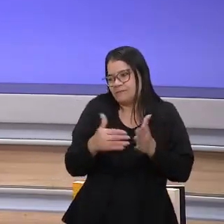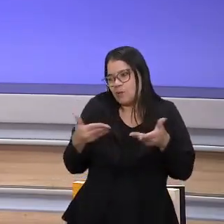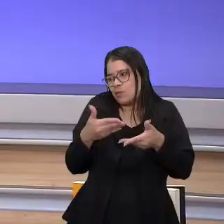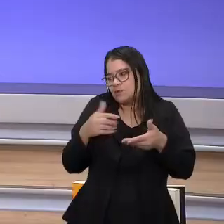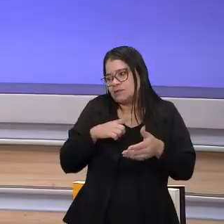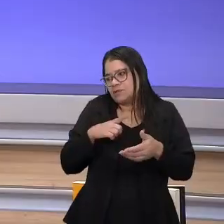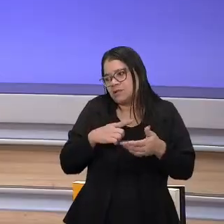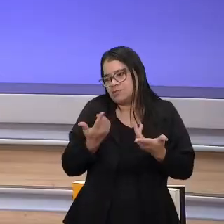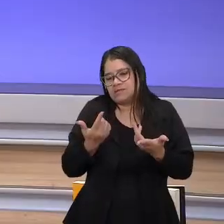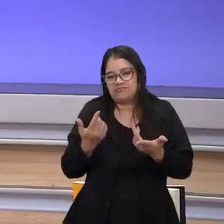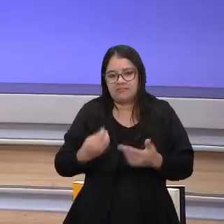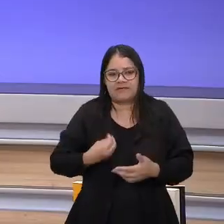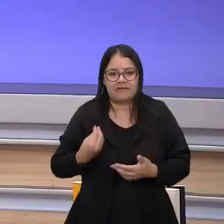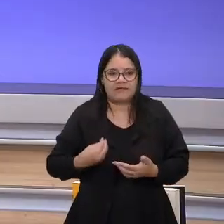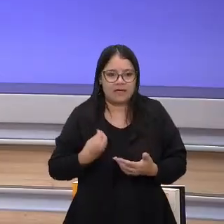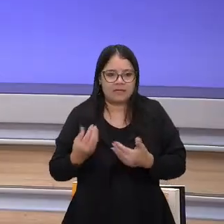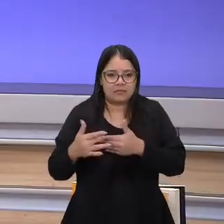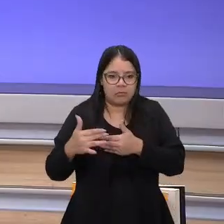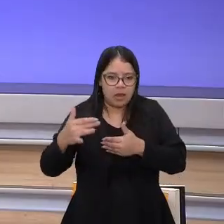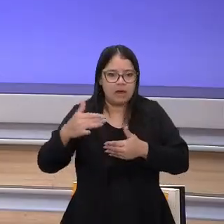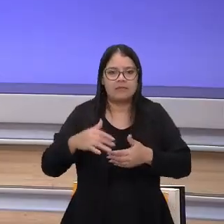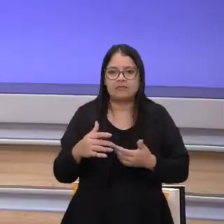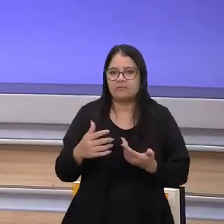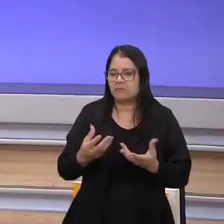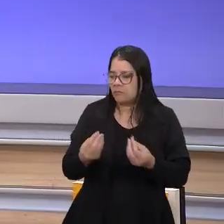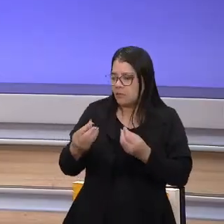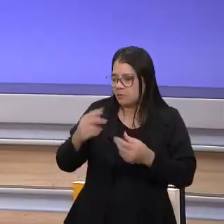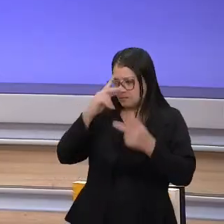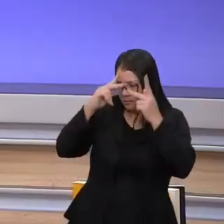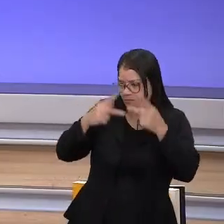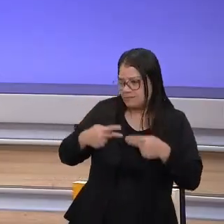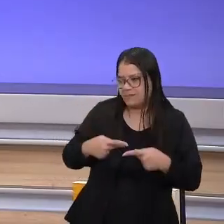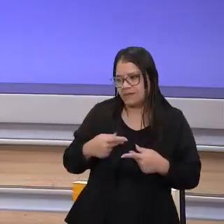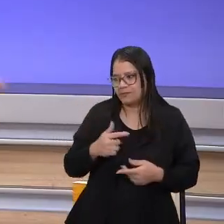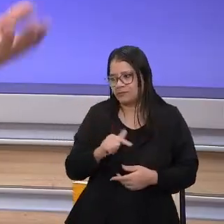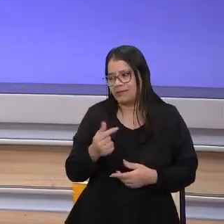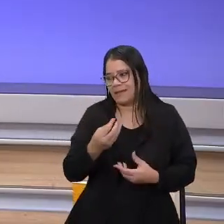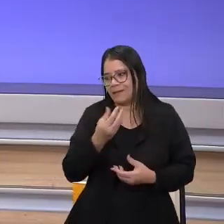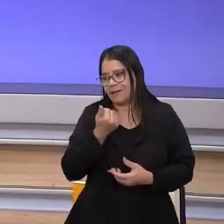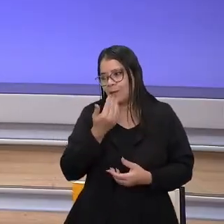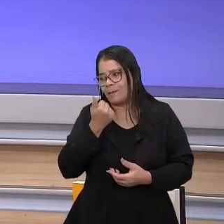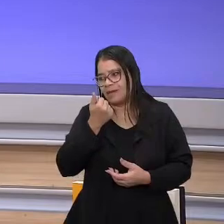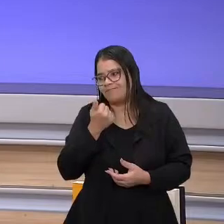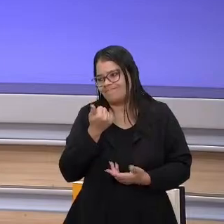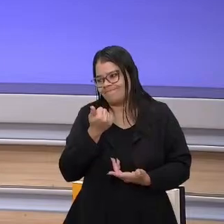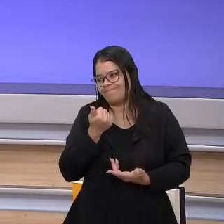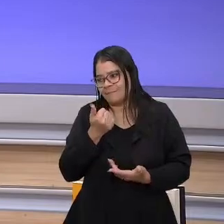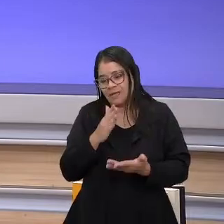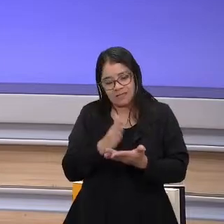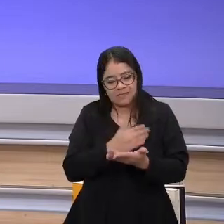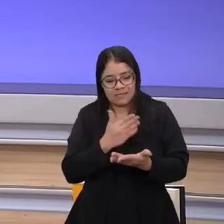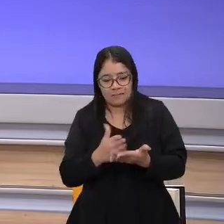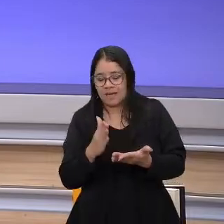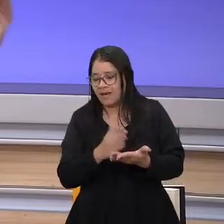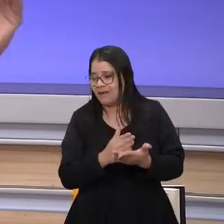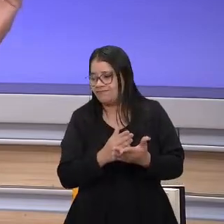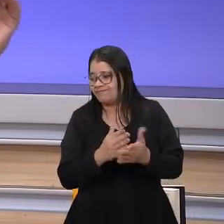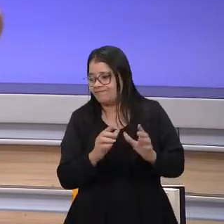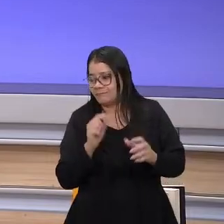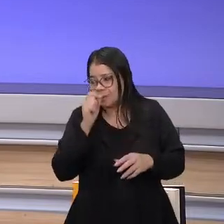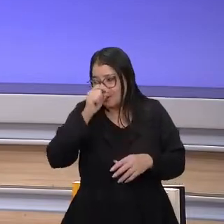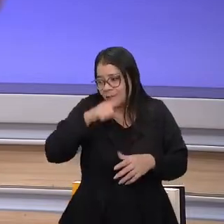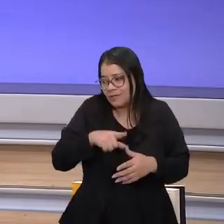na nossa realidade, existem muitos seres humanos que não têm nem o que comer. Quem dirá ter como separar o seu resíduo. Temos